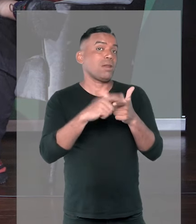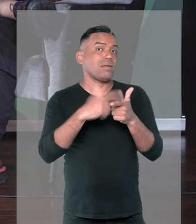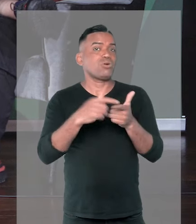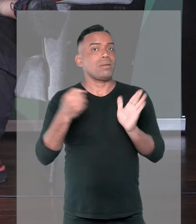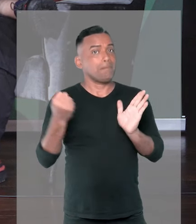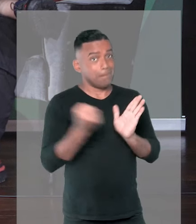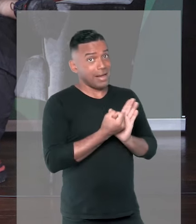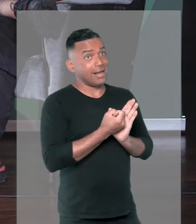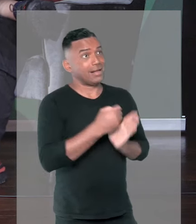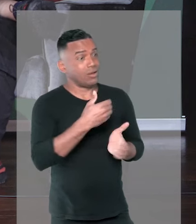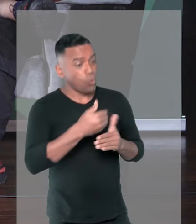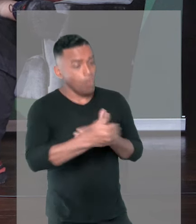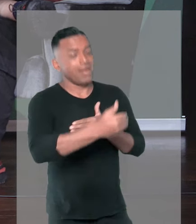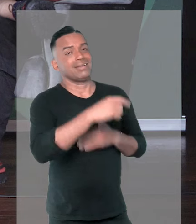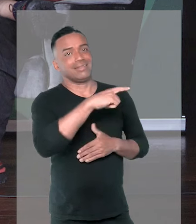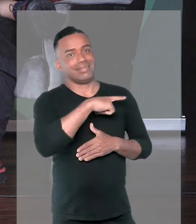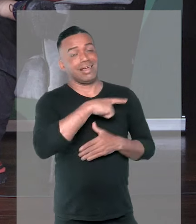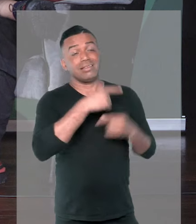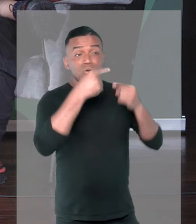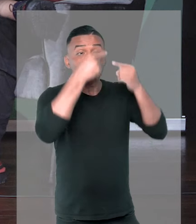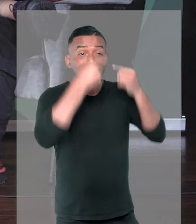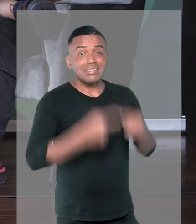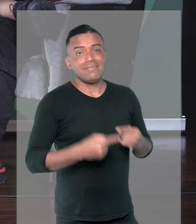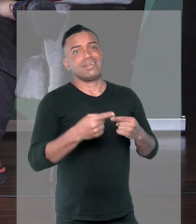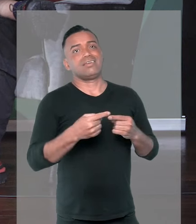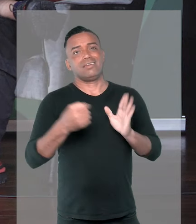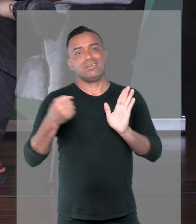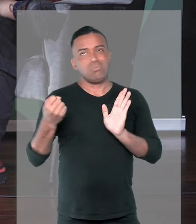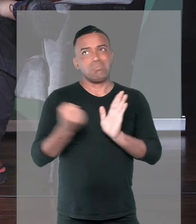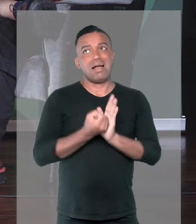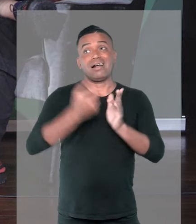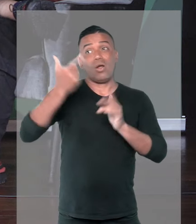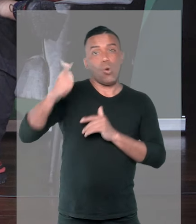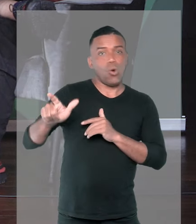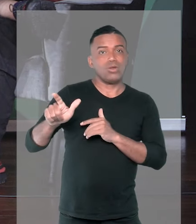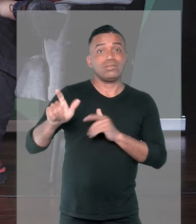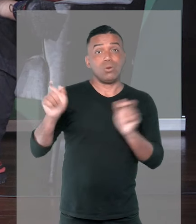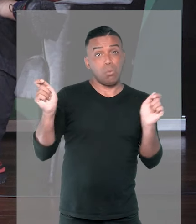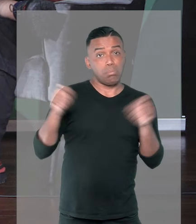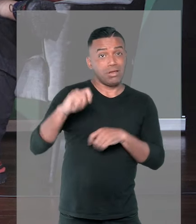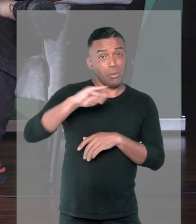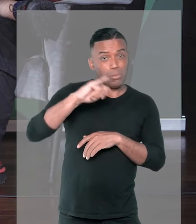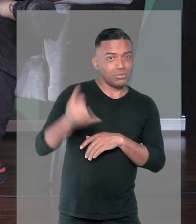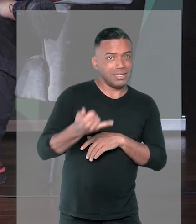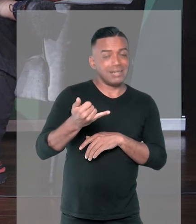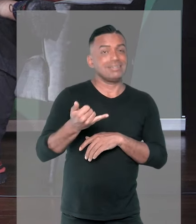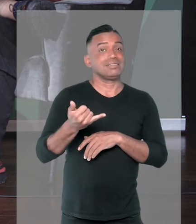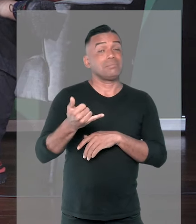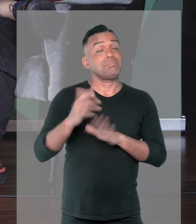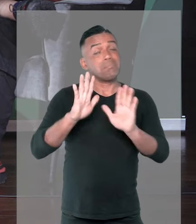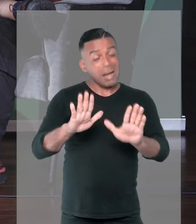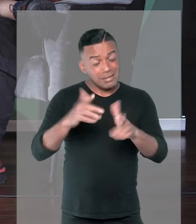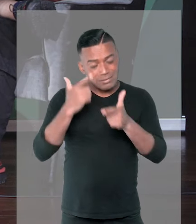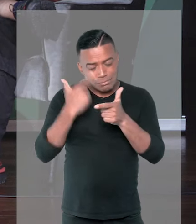para ter que é Um Desafio paraas outras marcas uma oportunidade para ela mas um problema